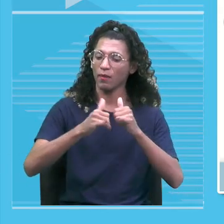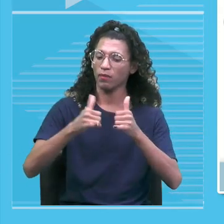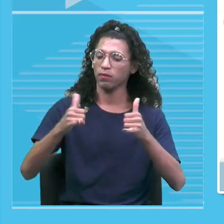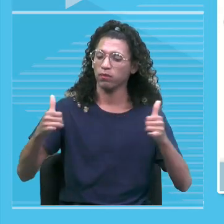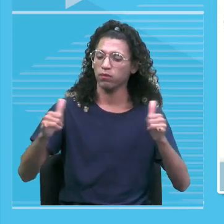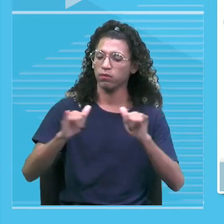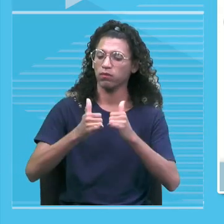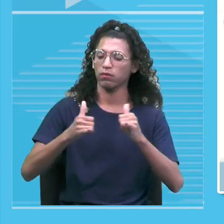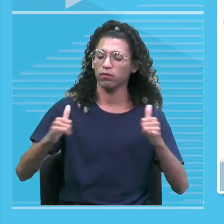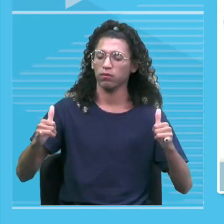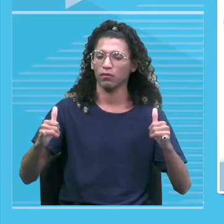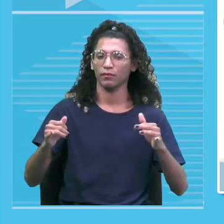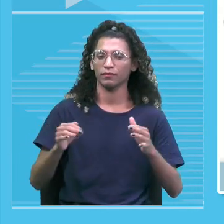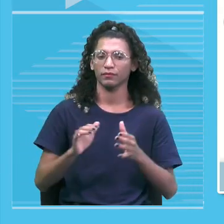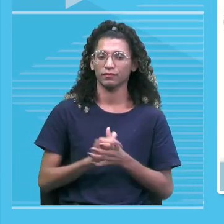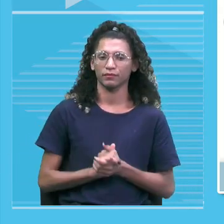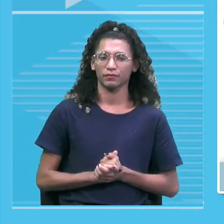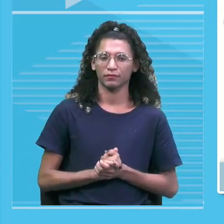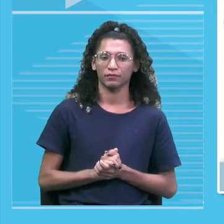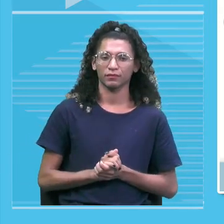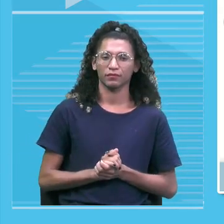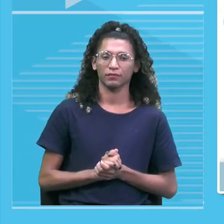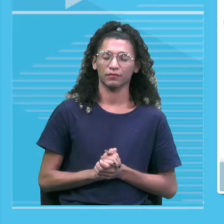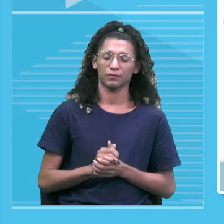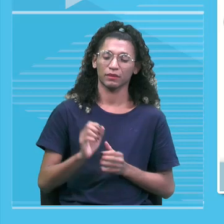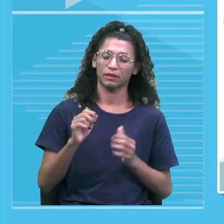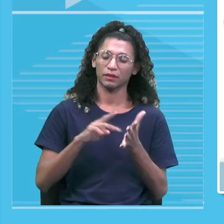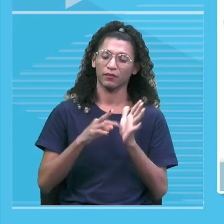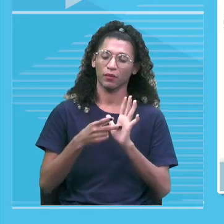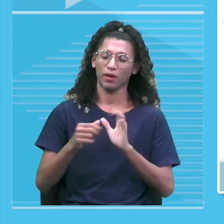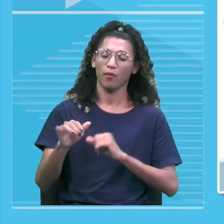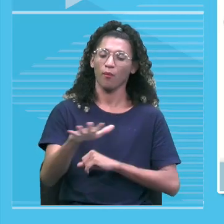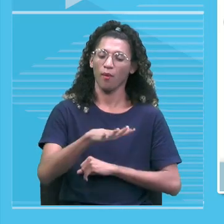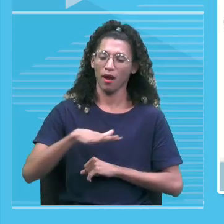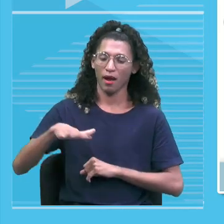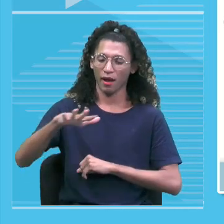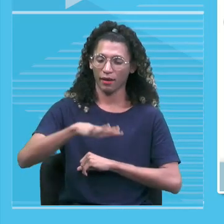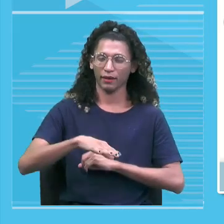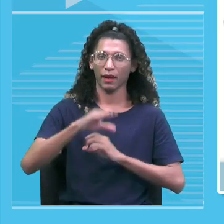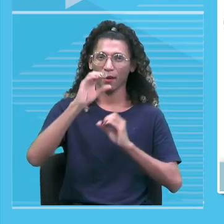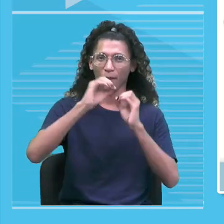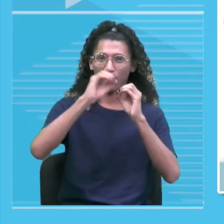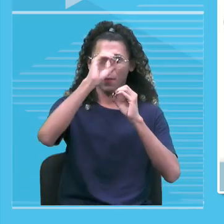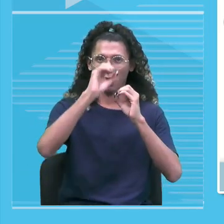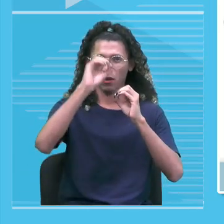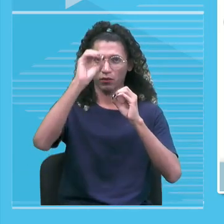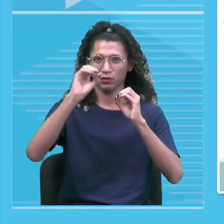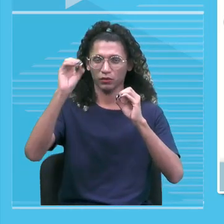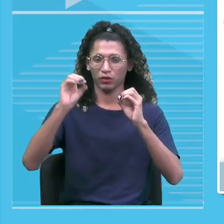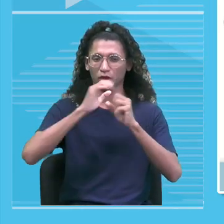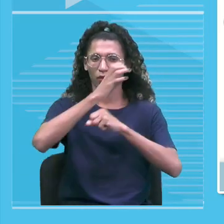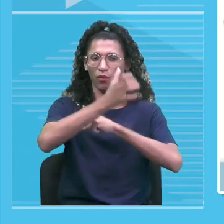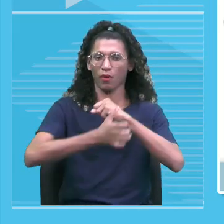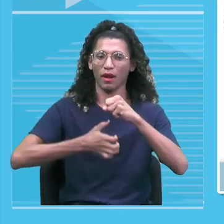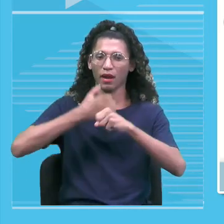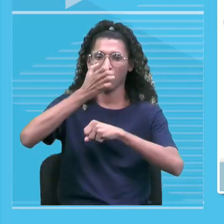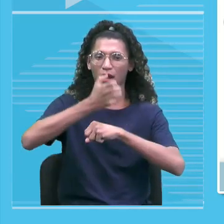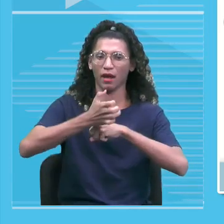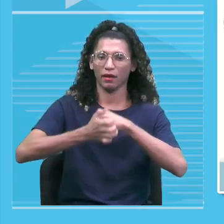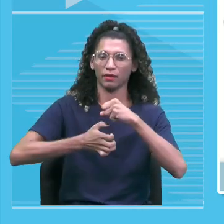que é uma região em que as partículas estão em repouso os elétrons estão em repouso